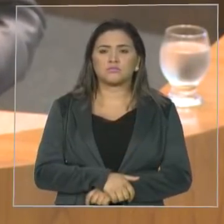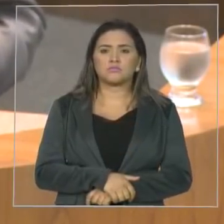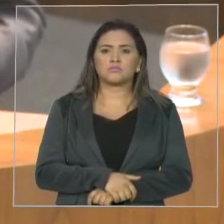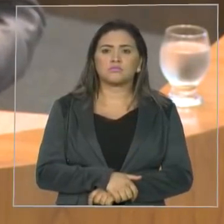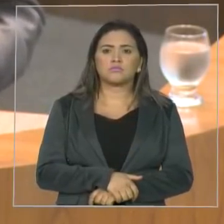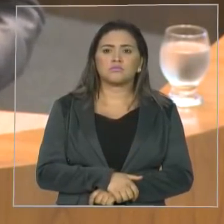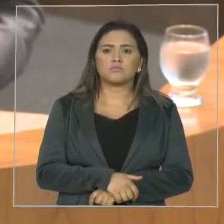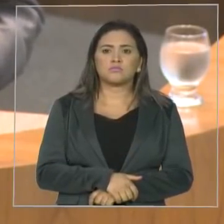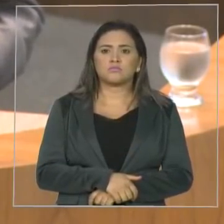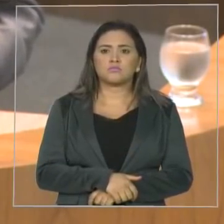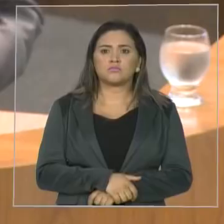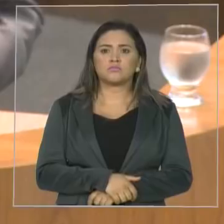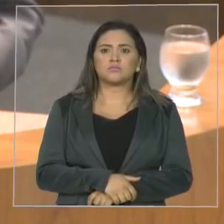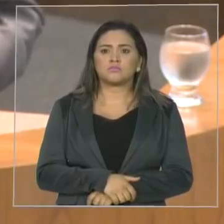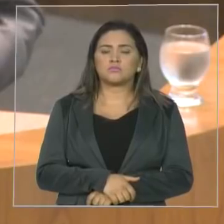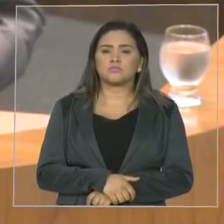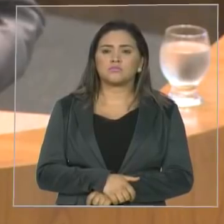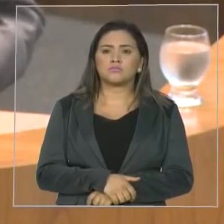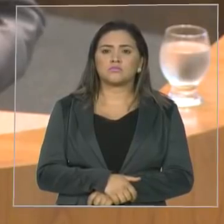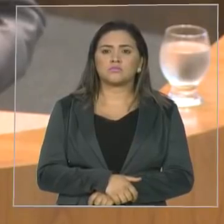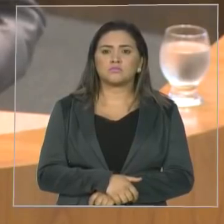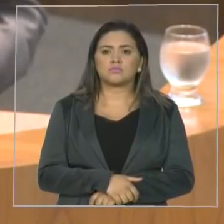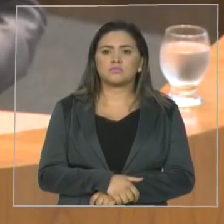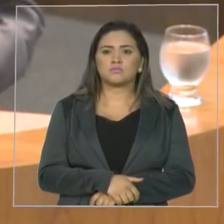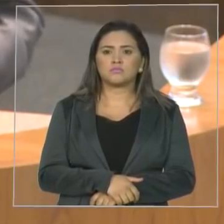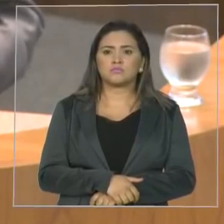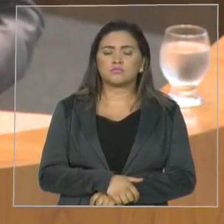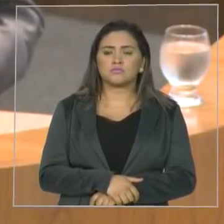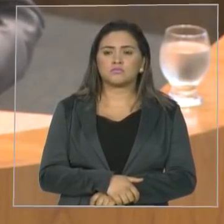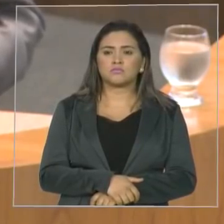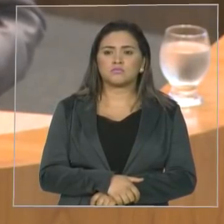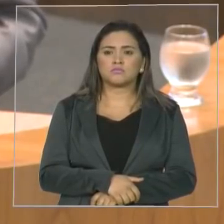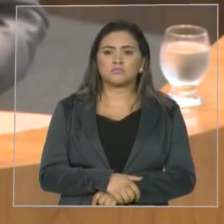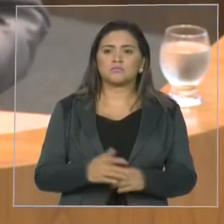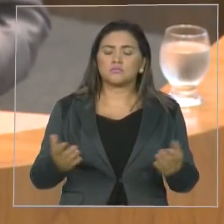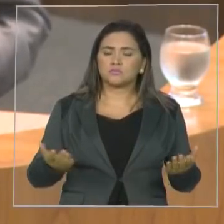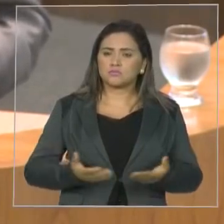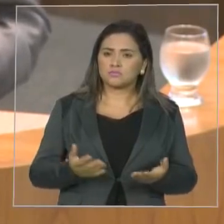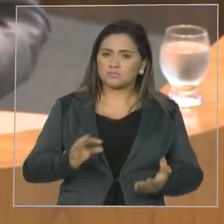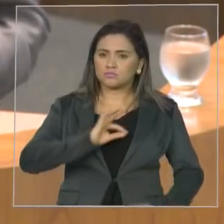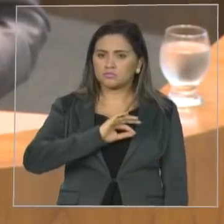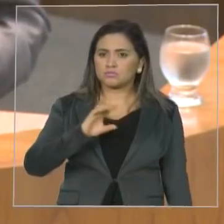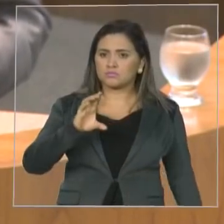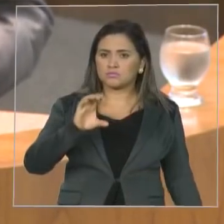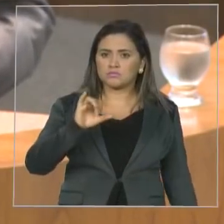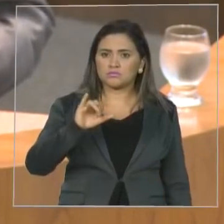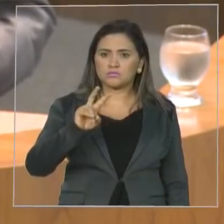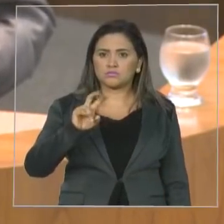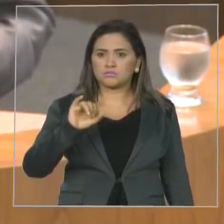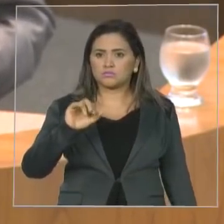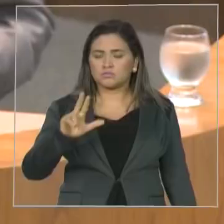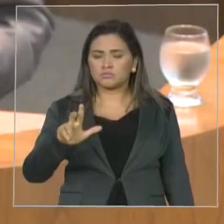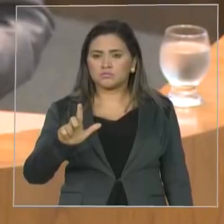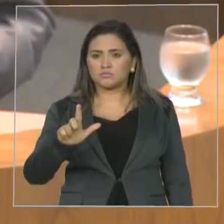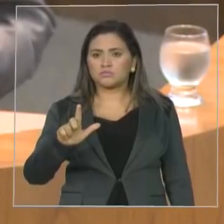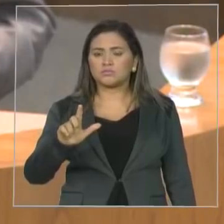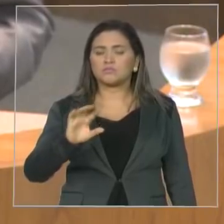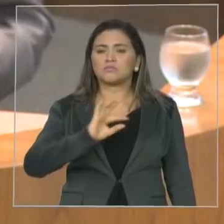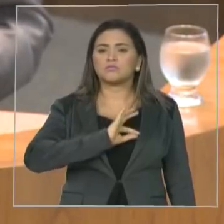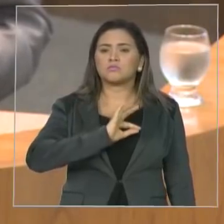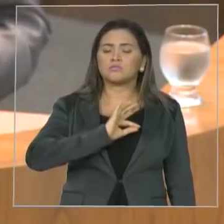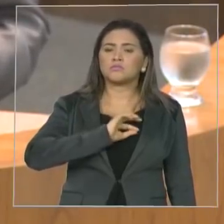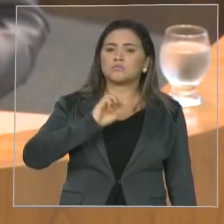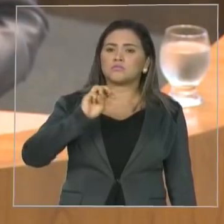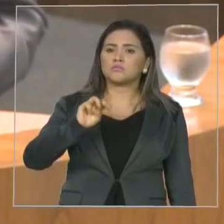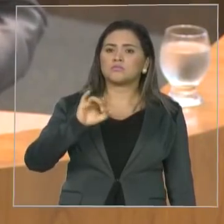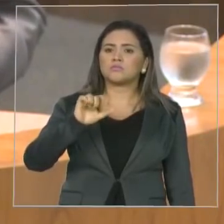sendo Luiz Fernando Pezão e o general de Exército, Walter Souza Braga